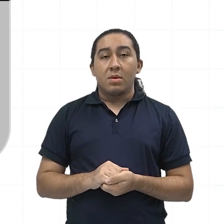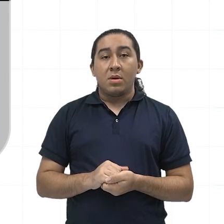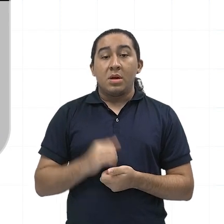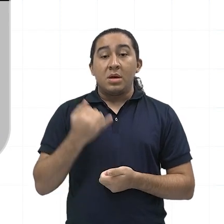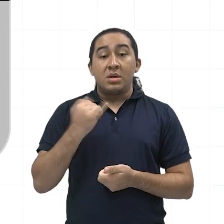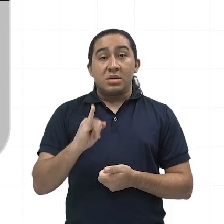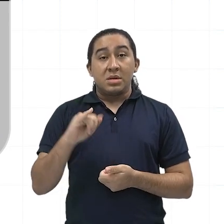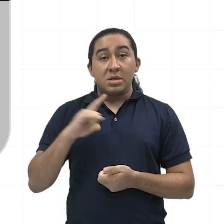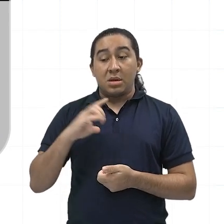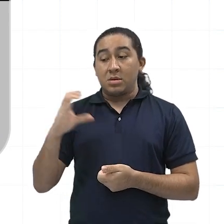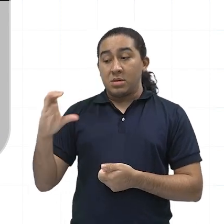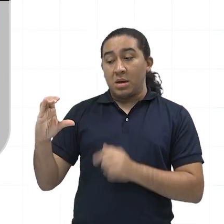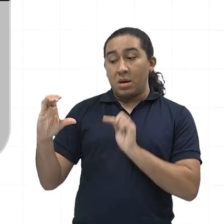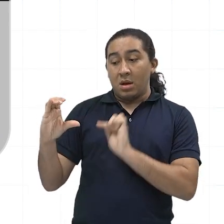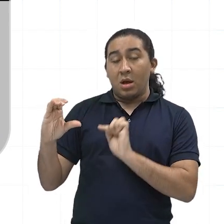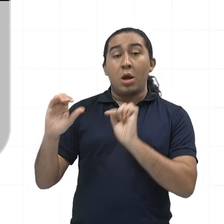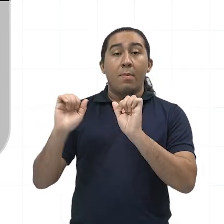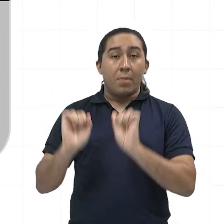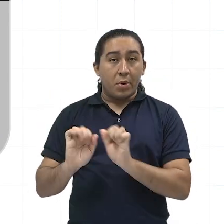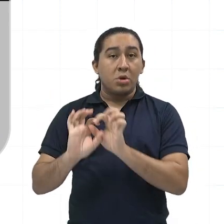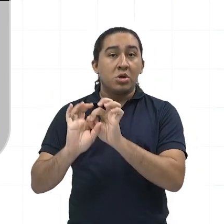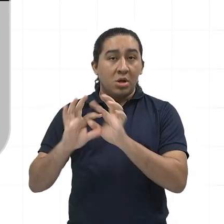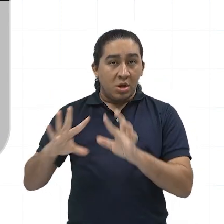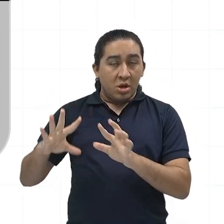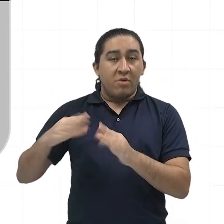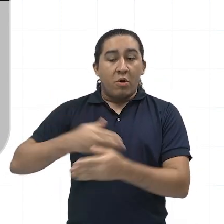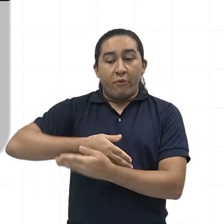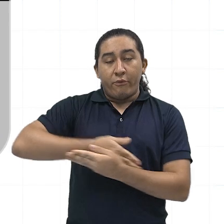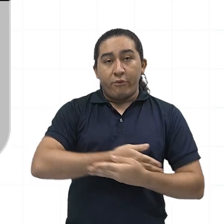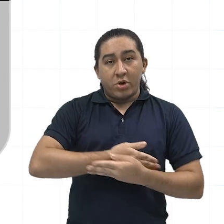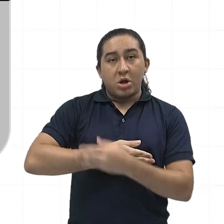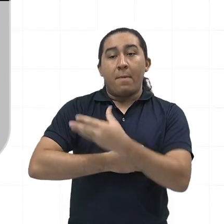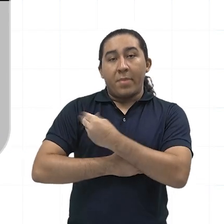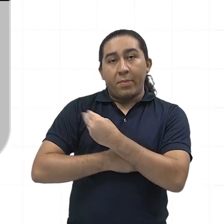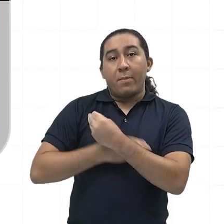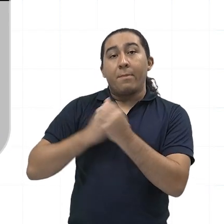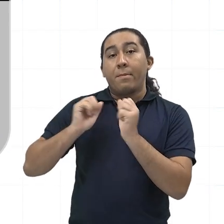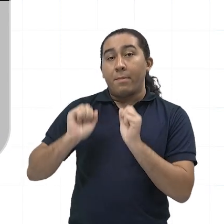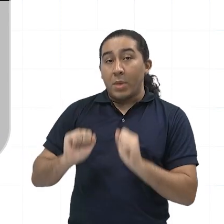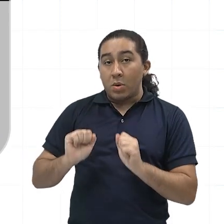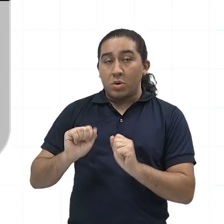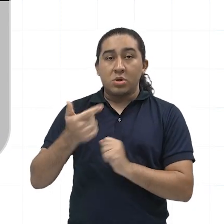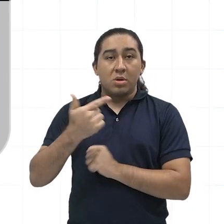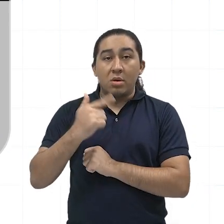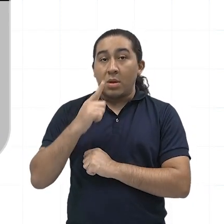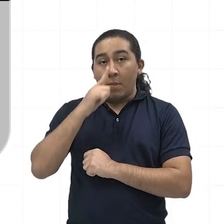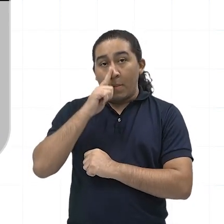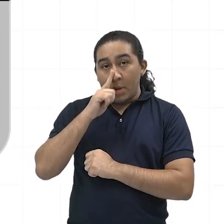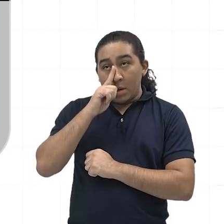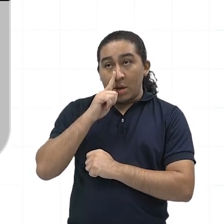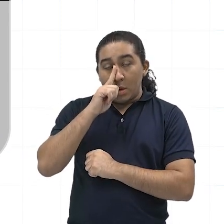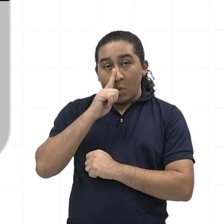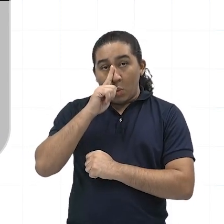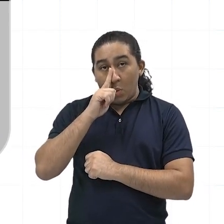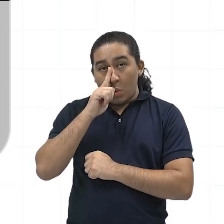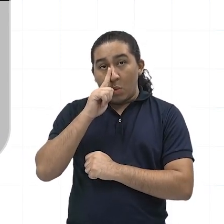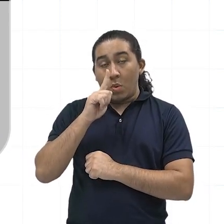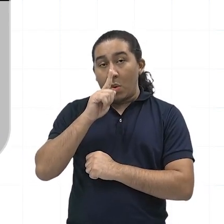C, ela está liberada para amamentar a criança sem ter a